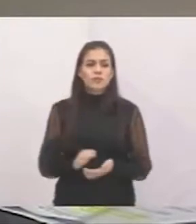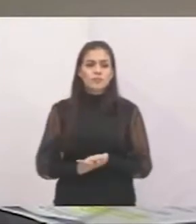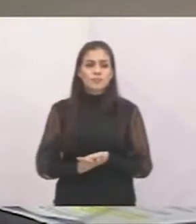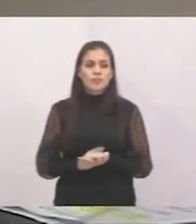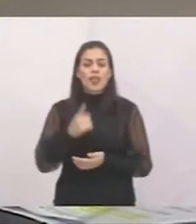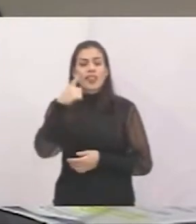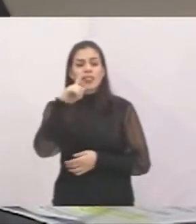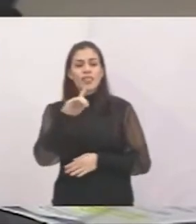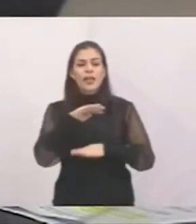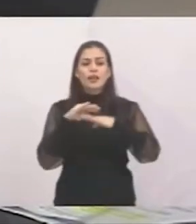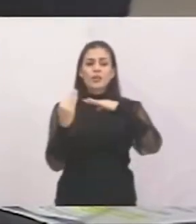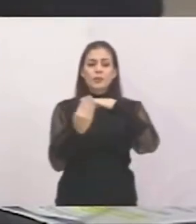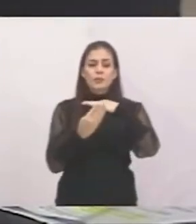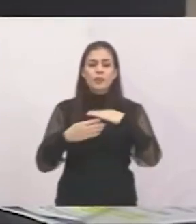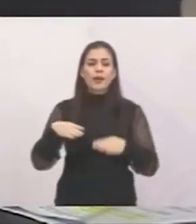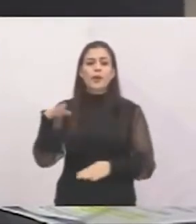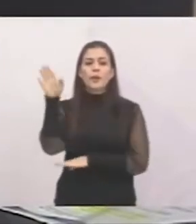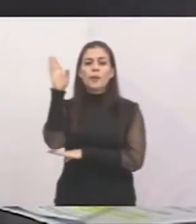branca